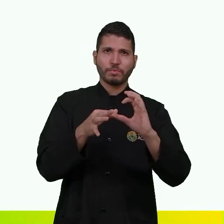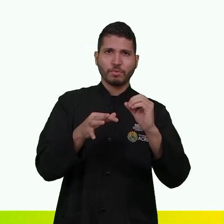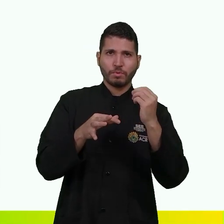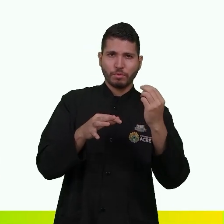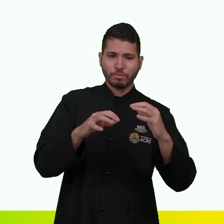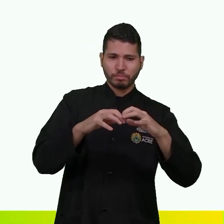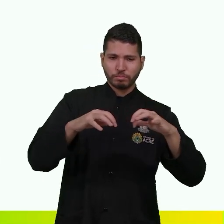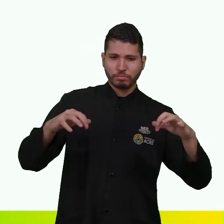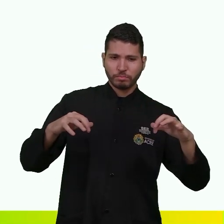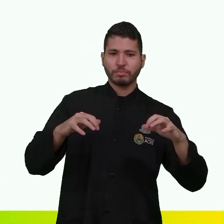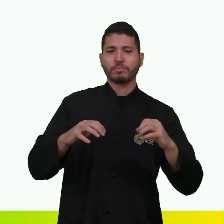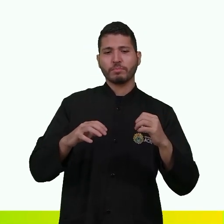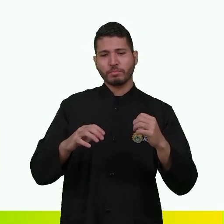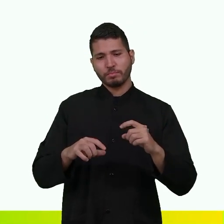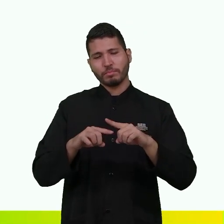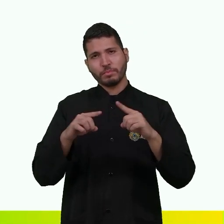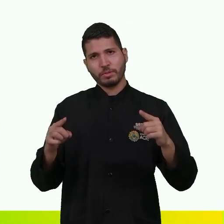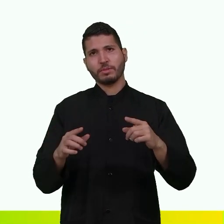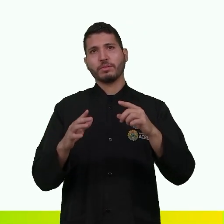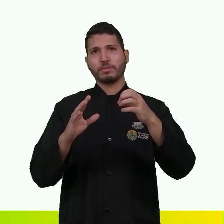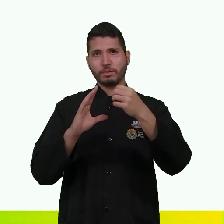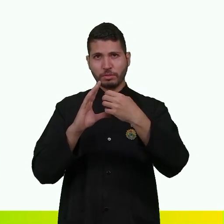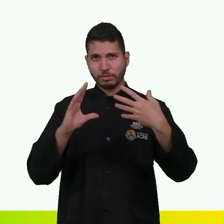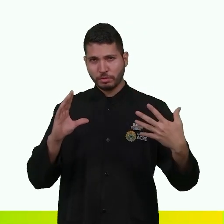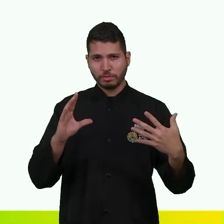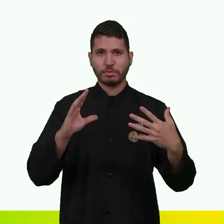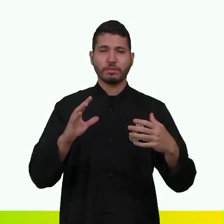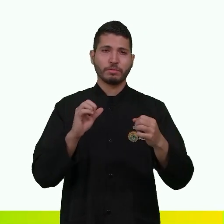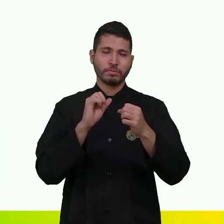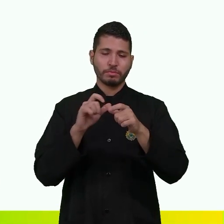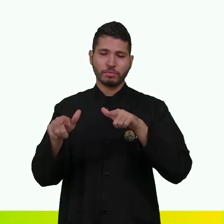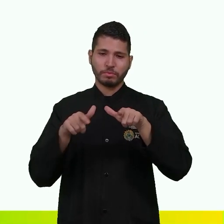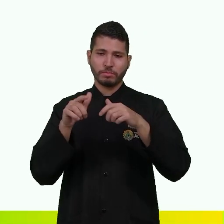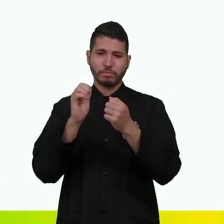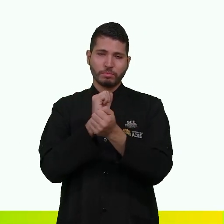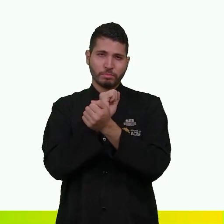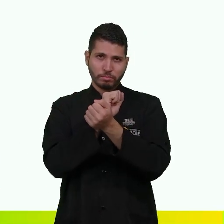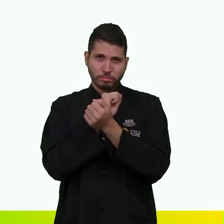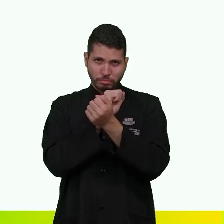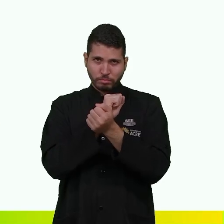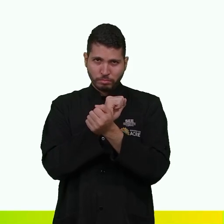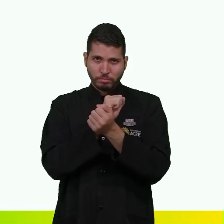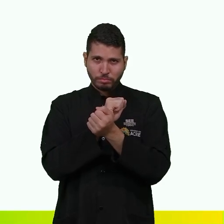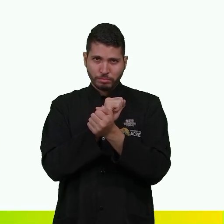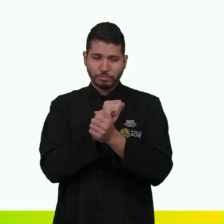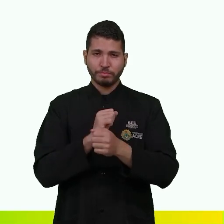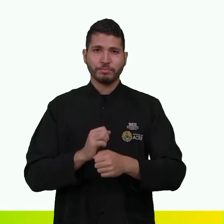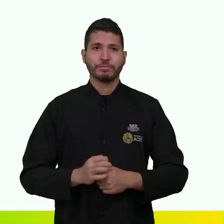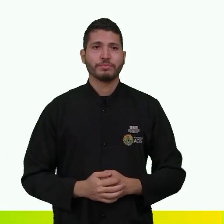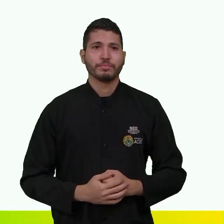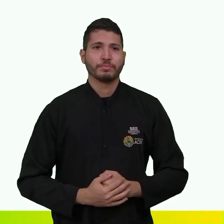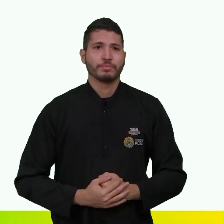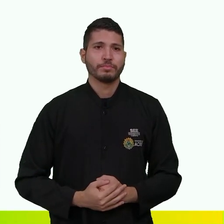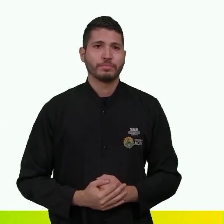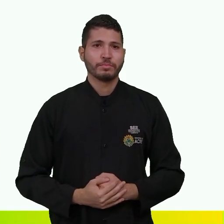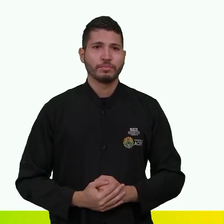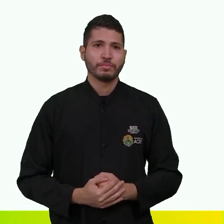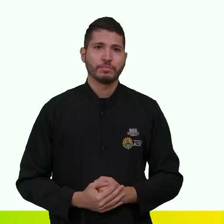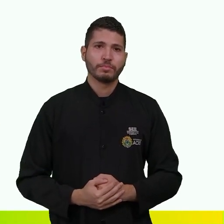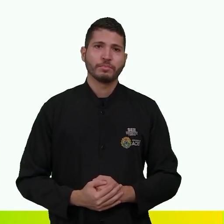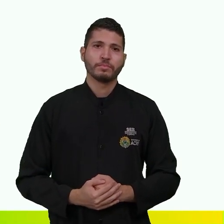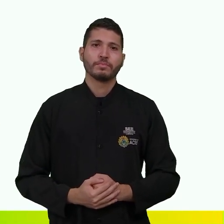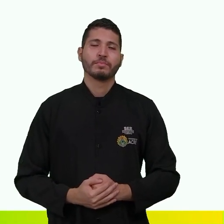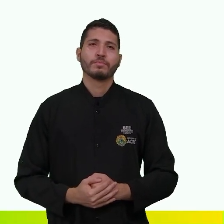eles configuram aí trabalho escravo moderno, ou trabalho análogo à escravidão. Observa aqui embaixo, estas